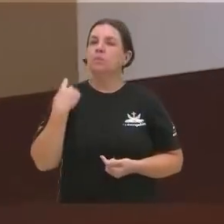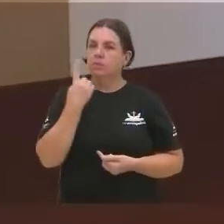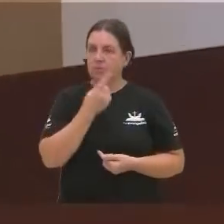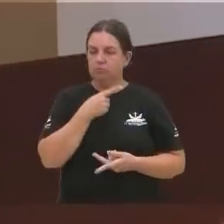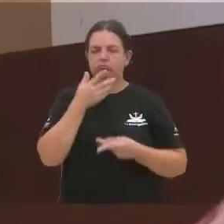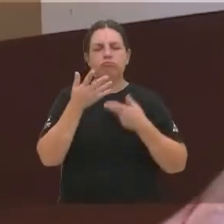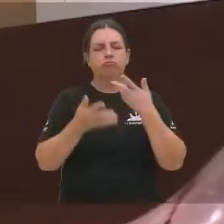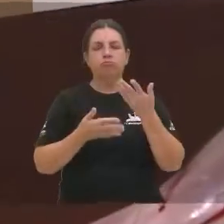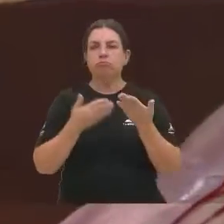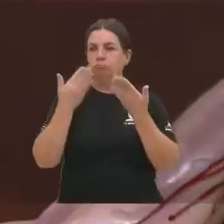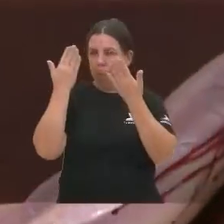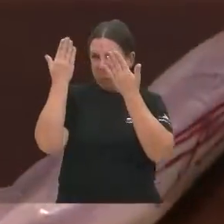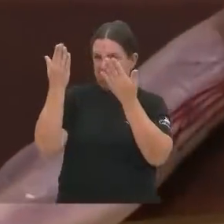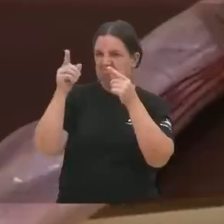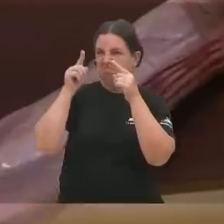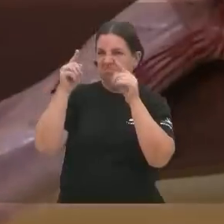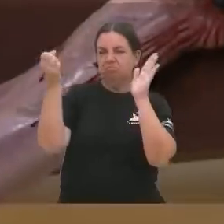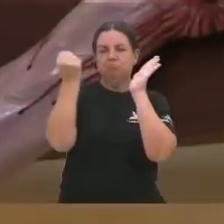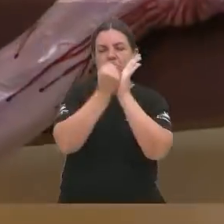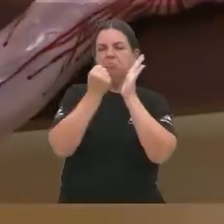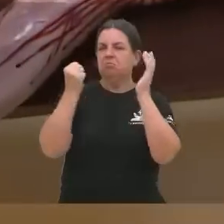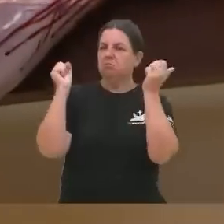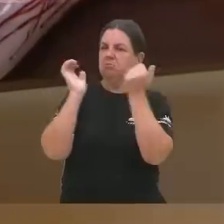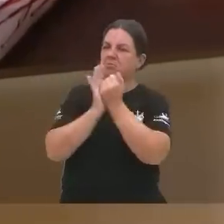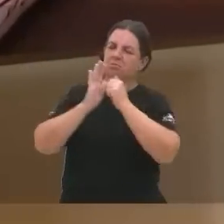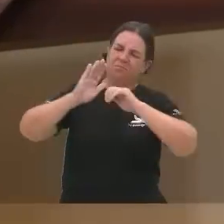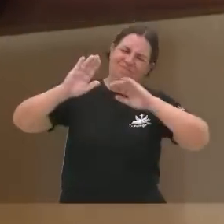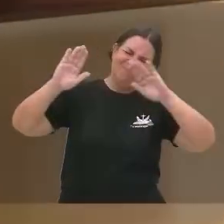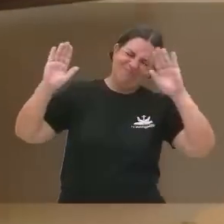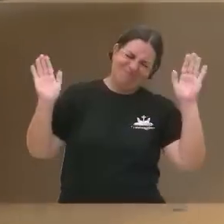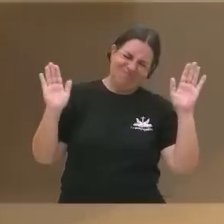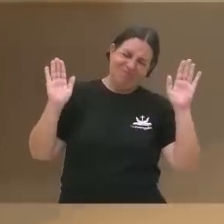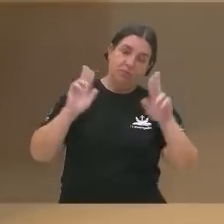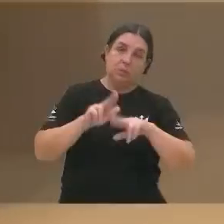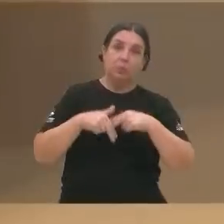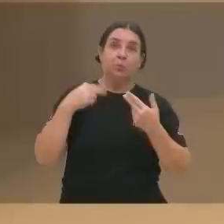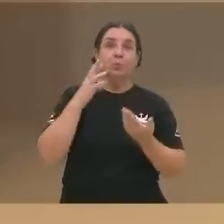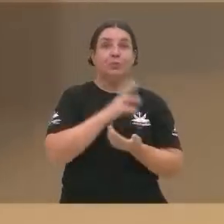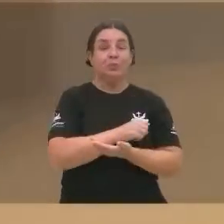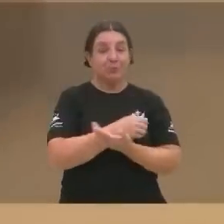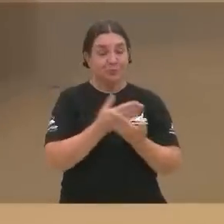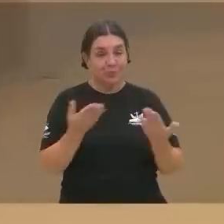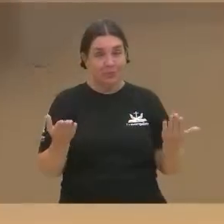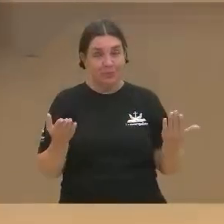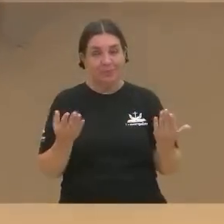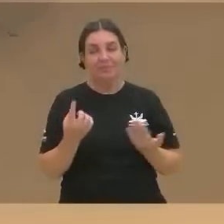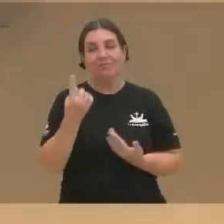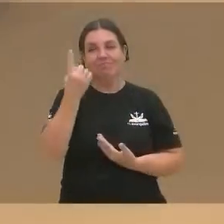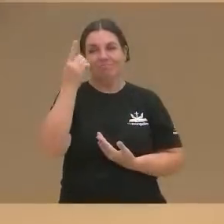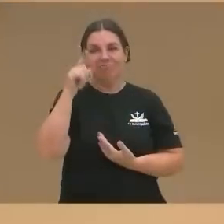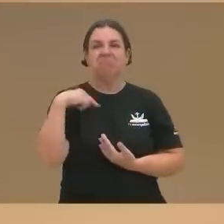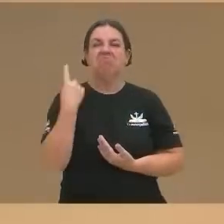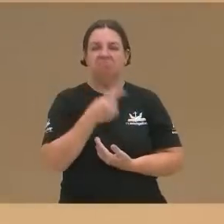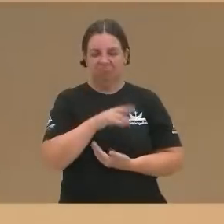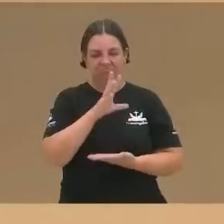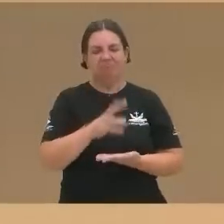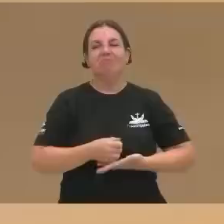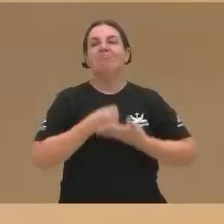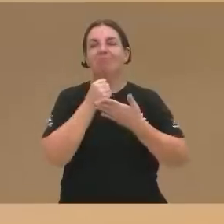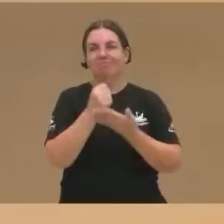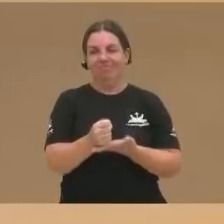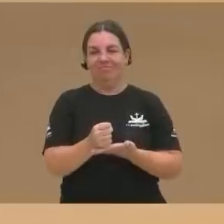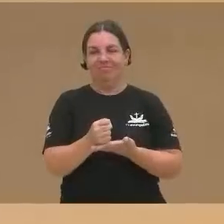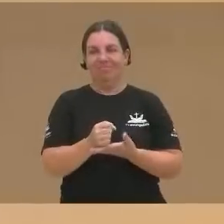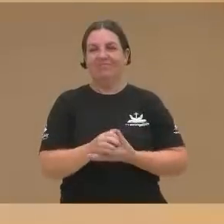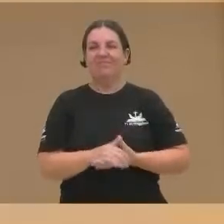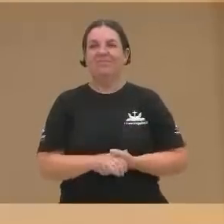aqui pregado na cruz morrendo por amor está o nosso salvador